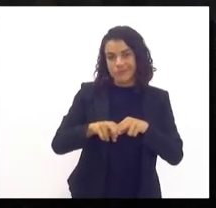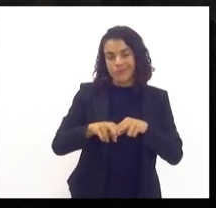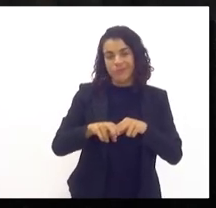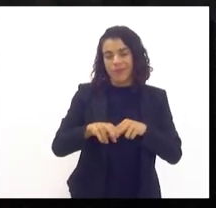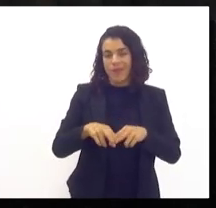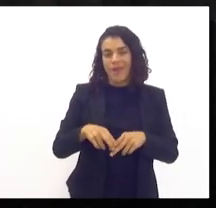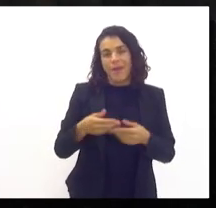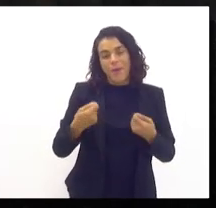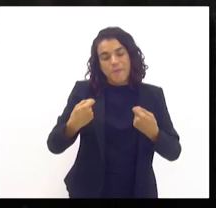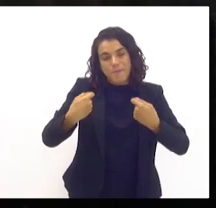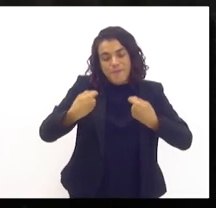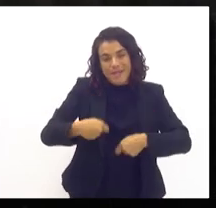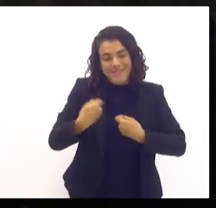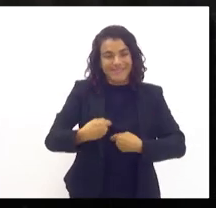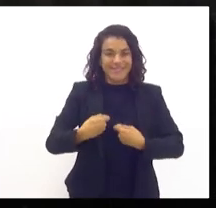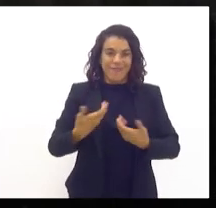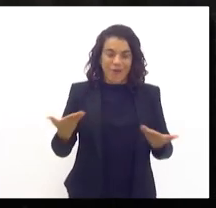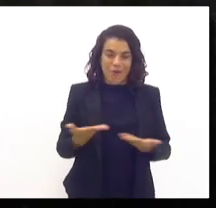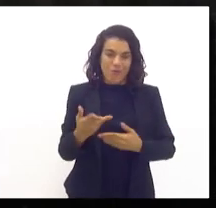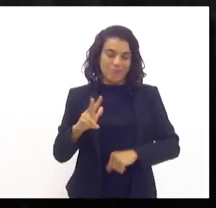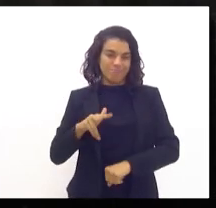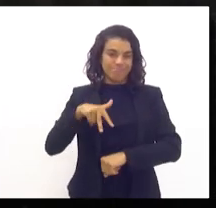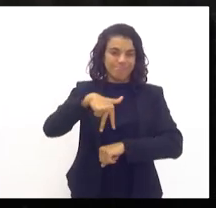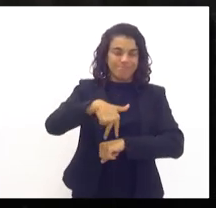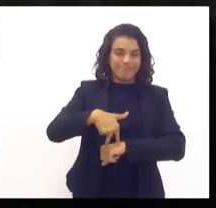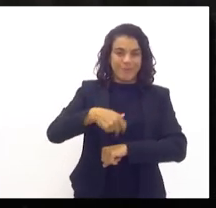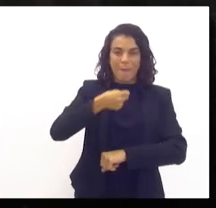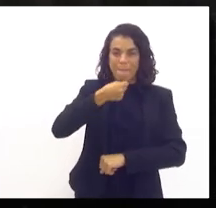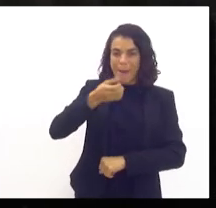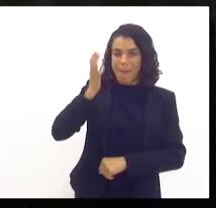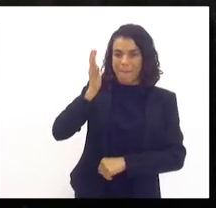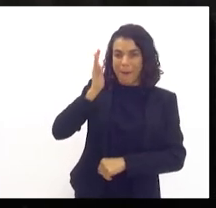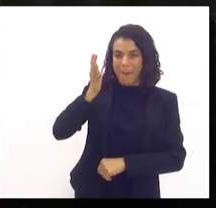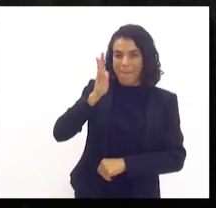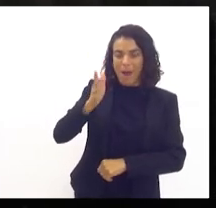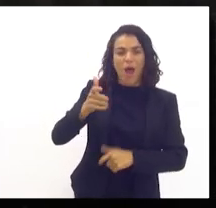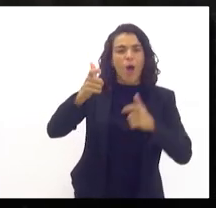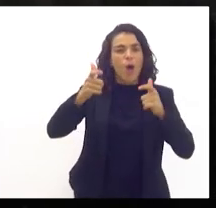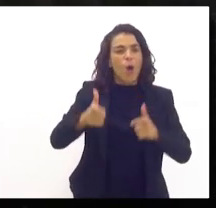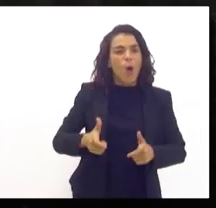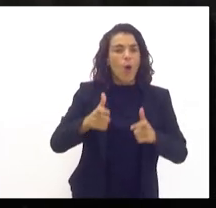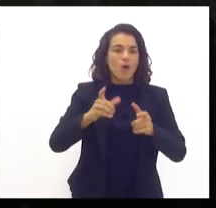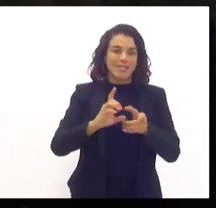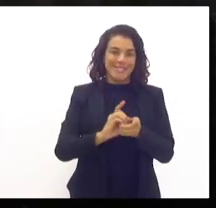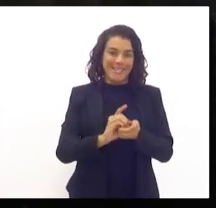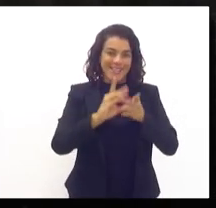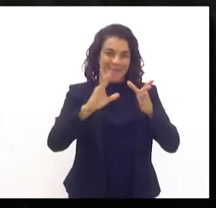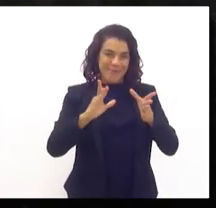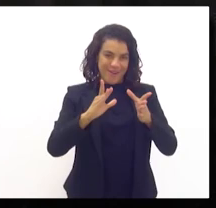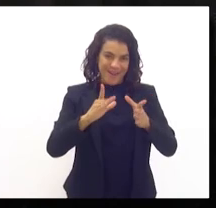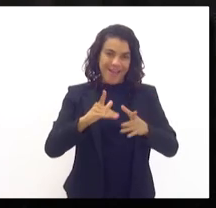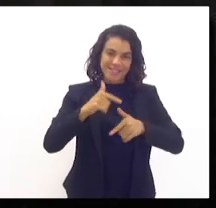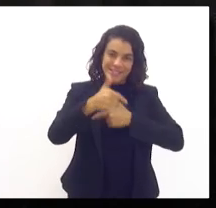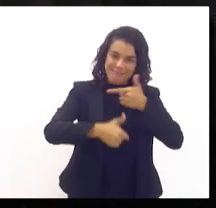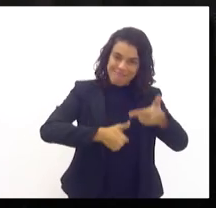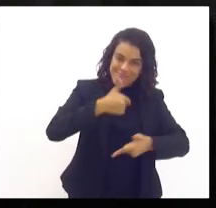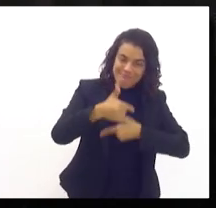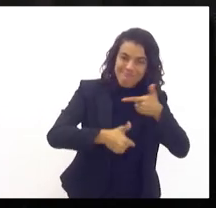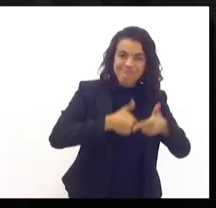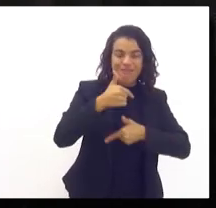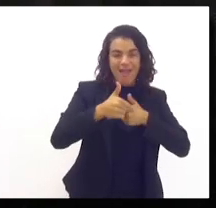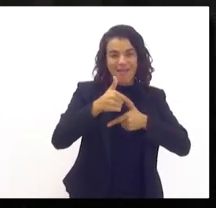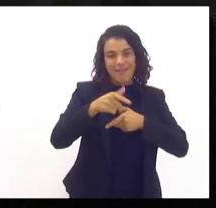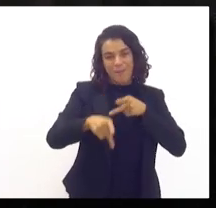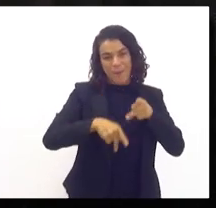não poderia deixar de vir falar para vocês onde deve ser a Casa da Democracia do Povo do Rio de Janeiro, sobre o